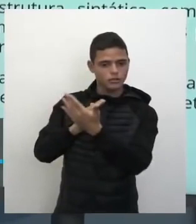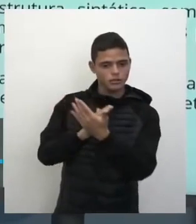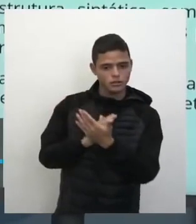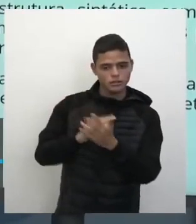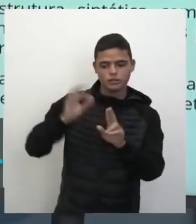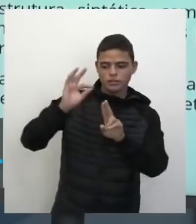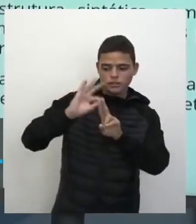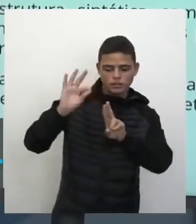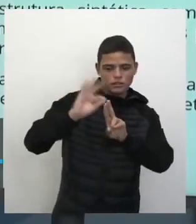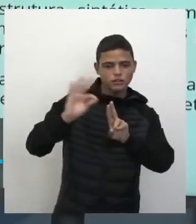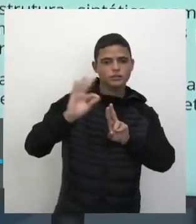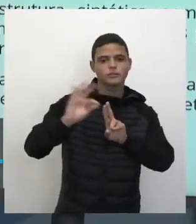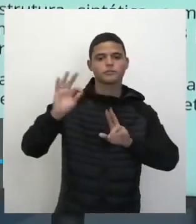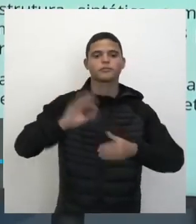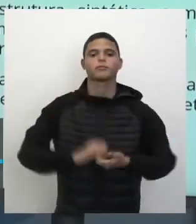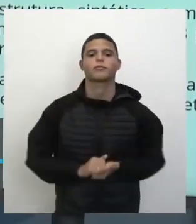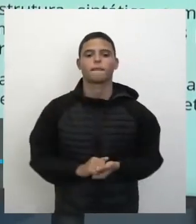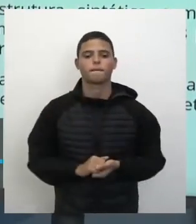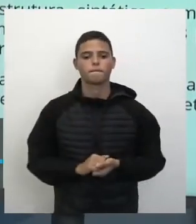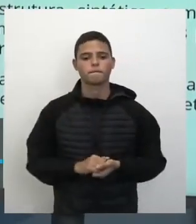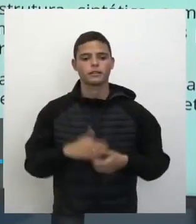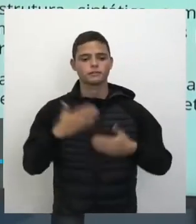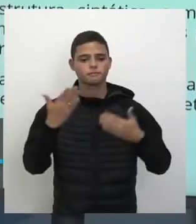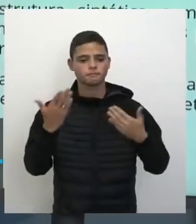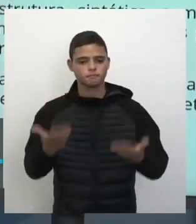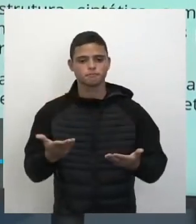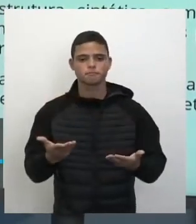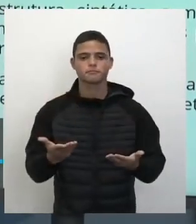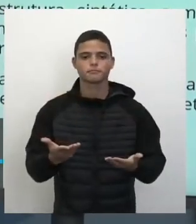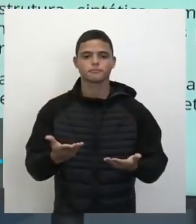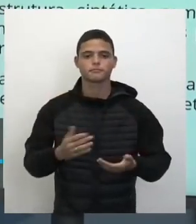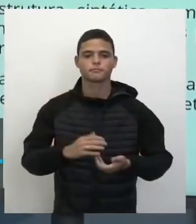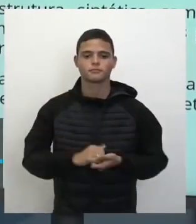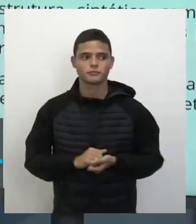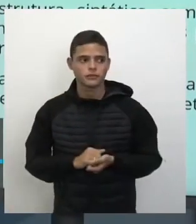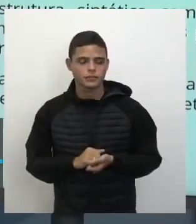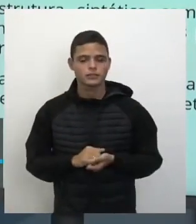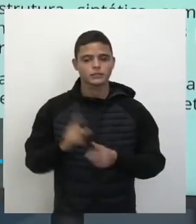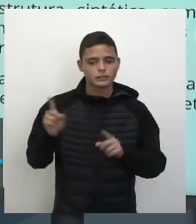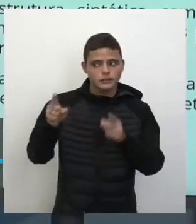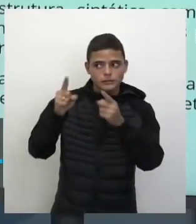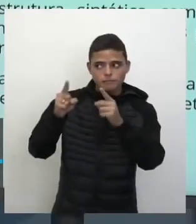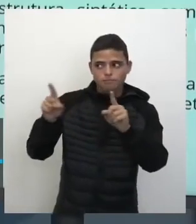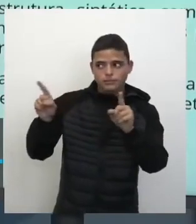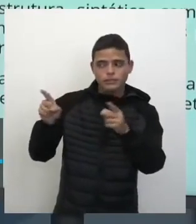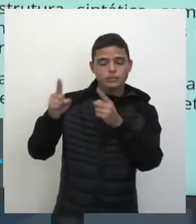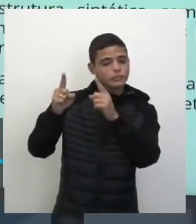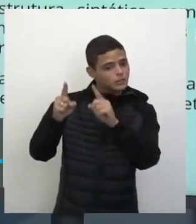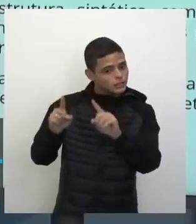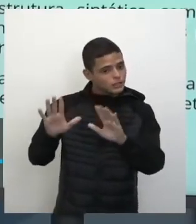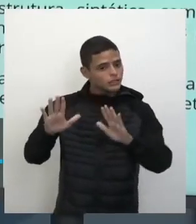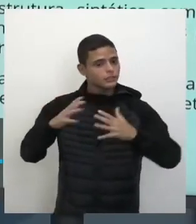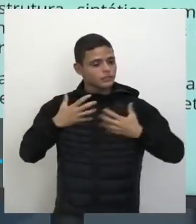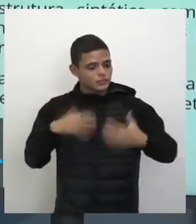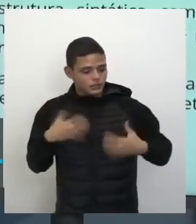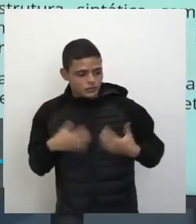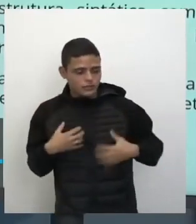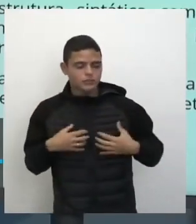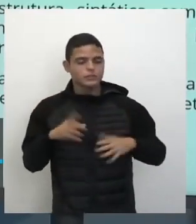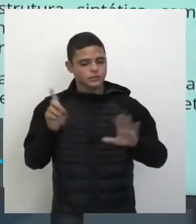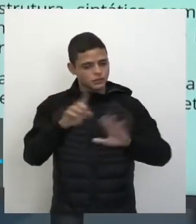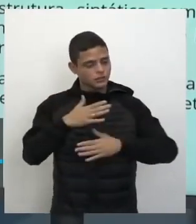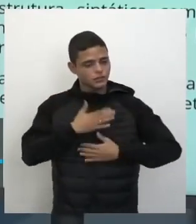sintático. E é isso, ó, tá vendo? Olha o clima. Mas não é nada disso, gente, não é para se atemorizar.